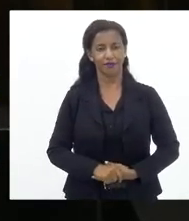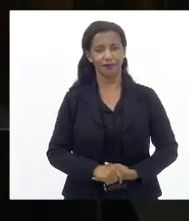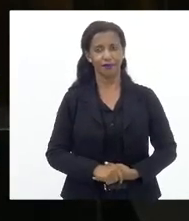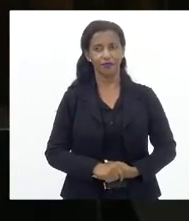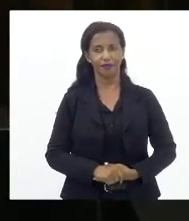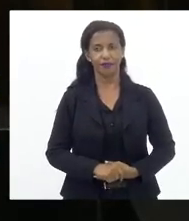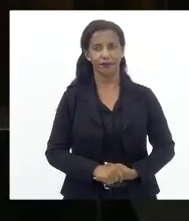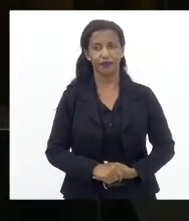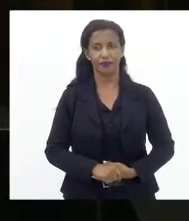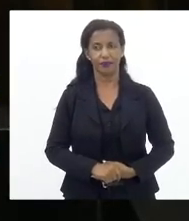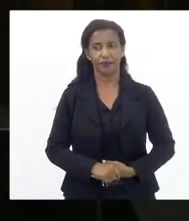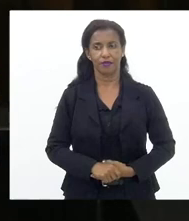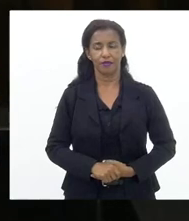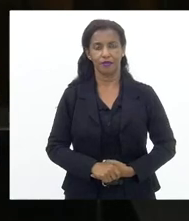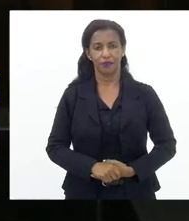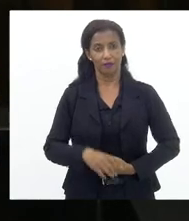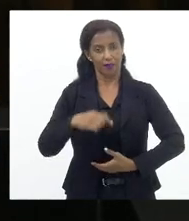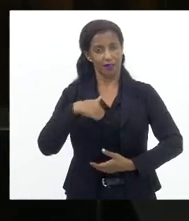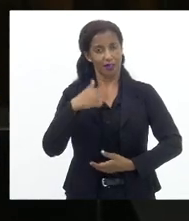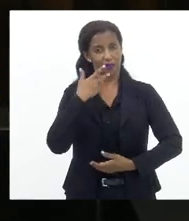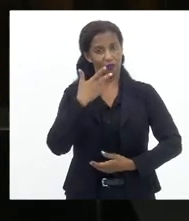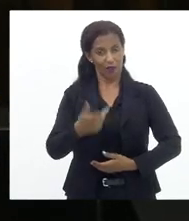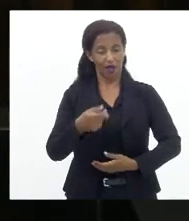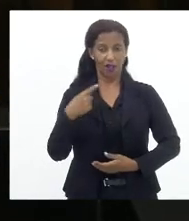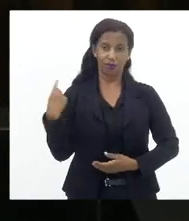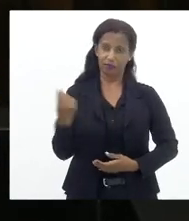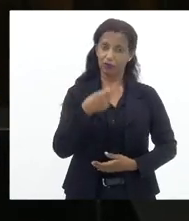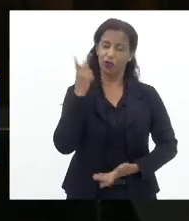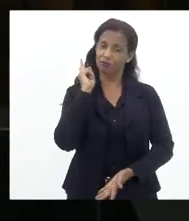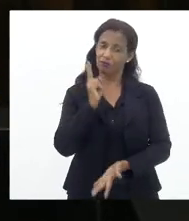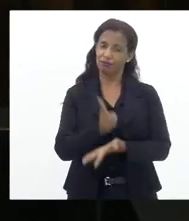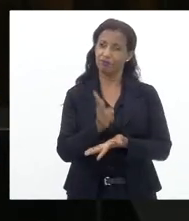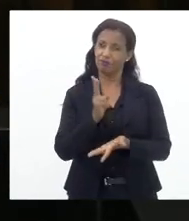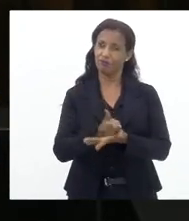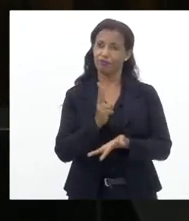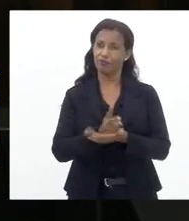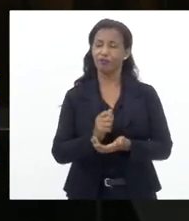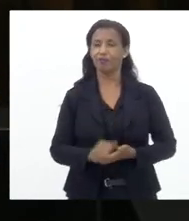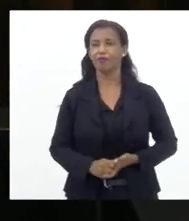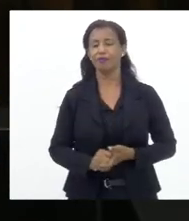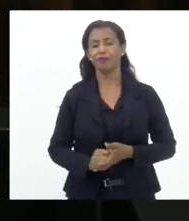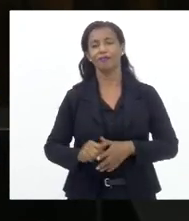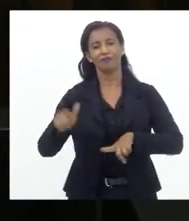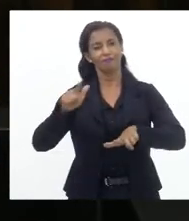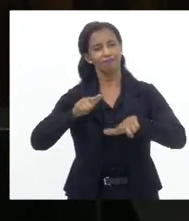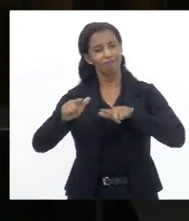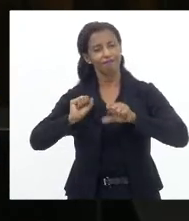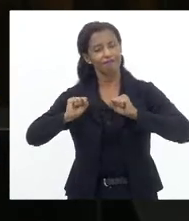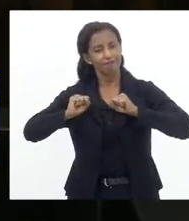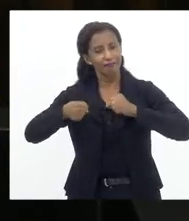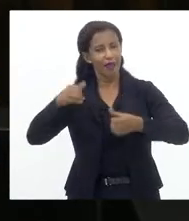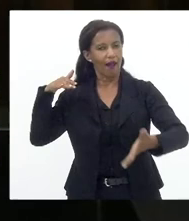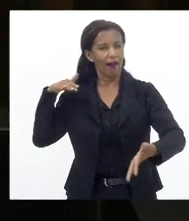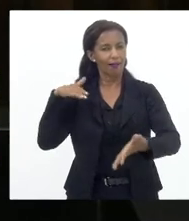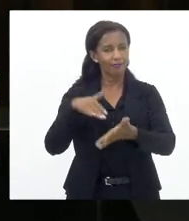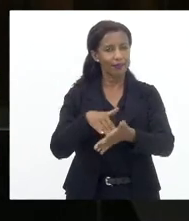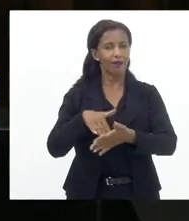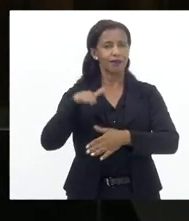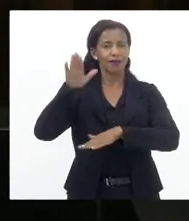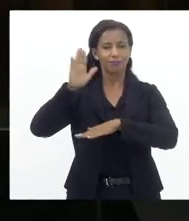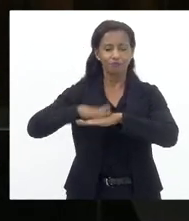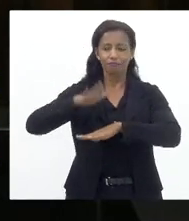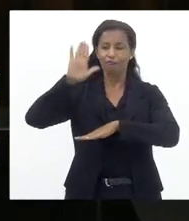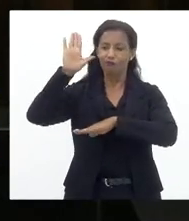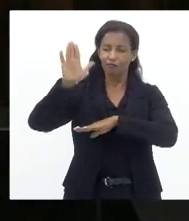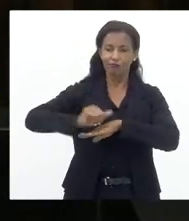e eu lhe digo que nós continuaremos nessa batalha até a convocação